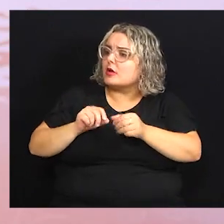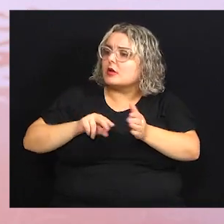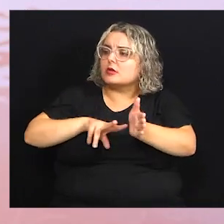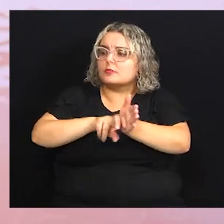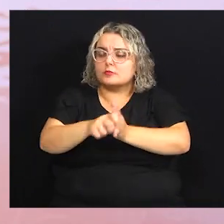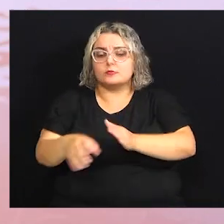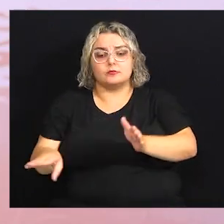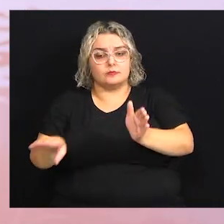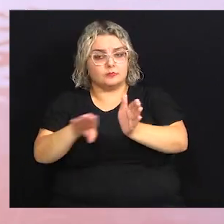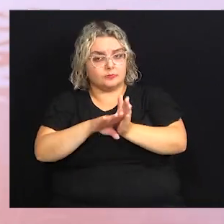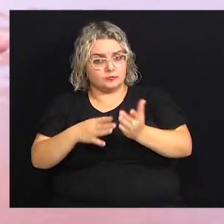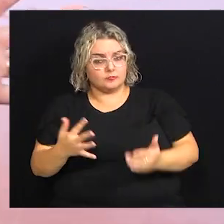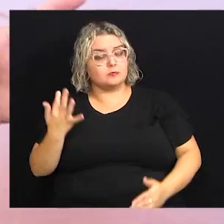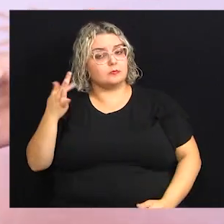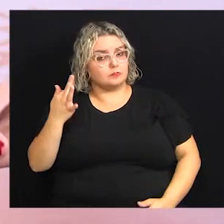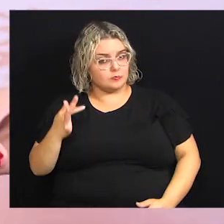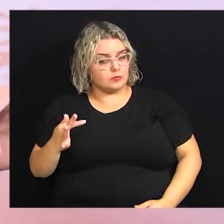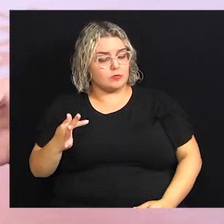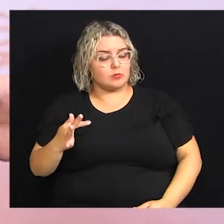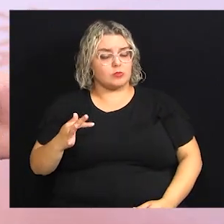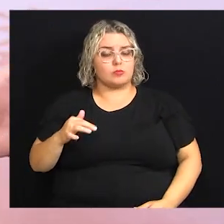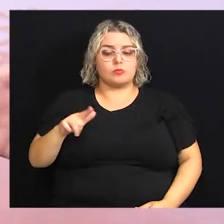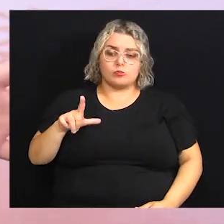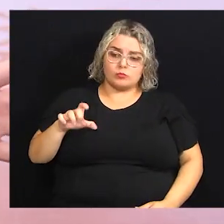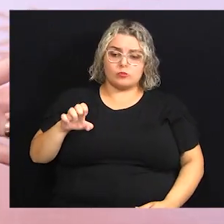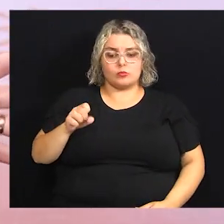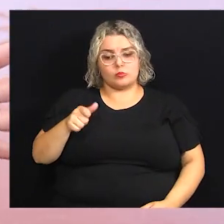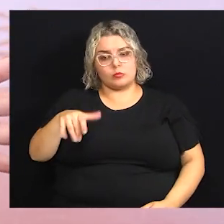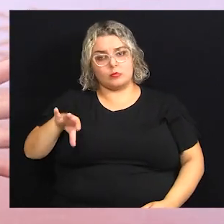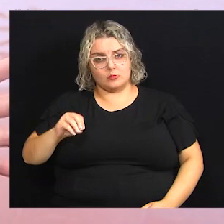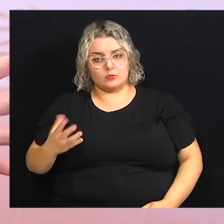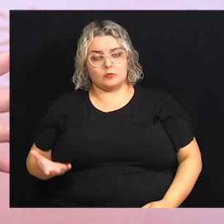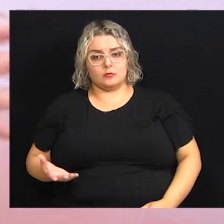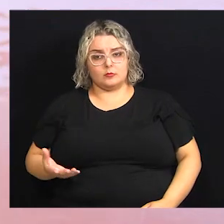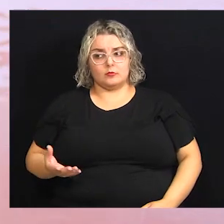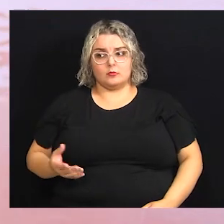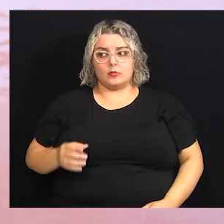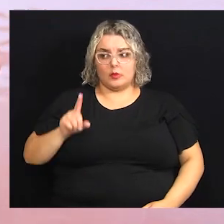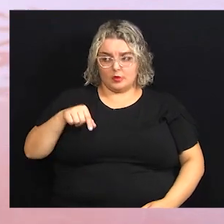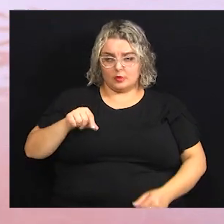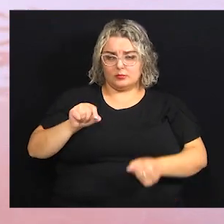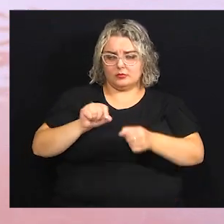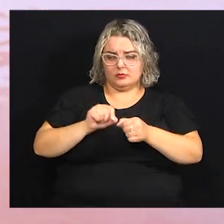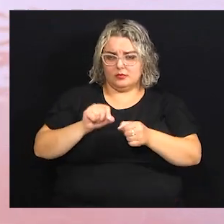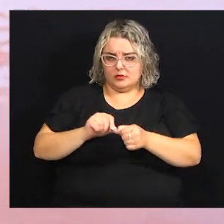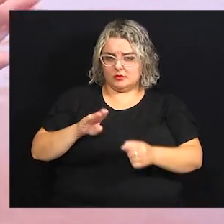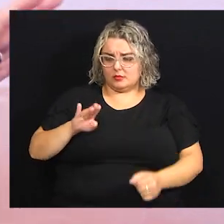diagnóstico? O paciente chega então com essa lesão até o médico, é a